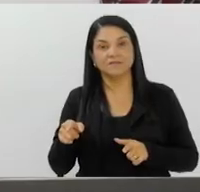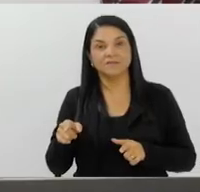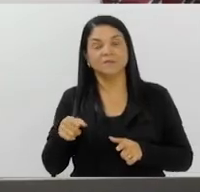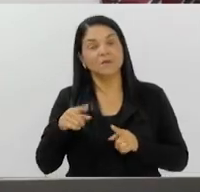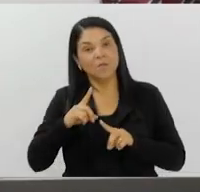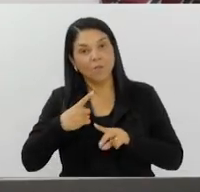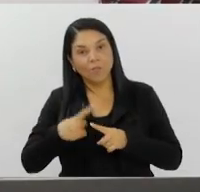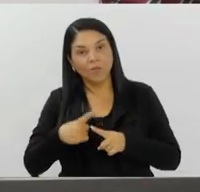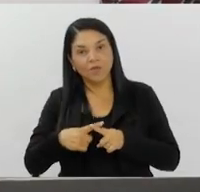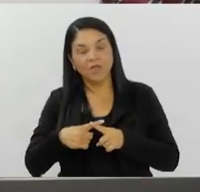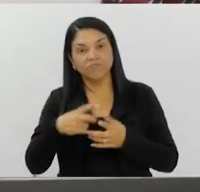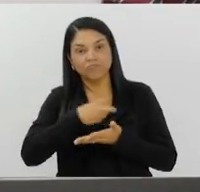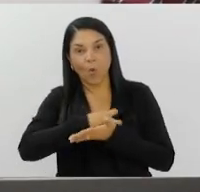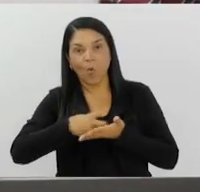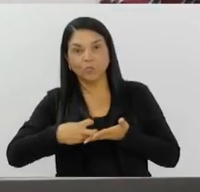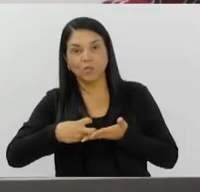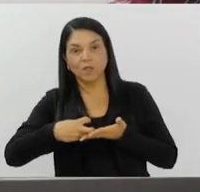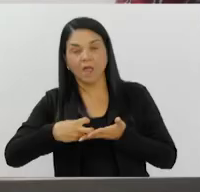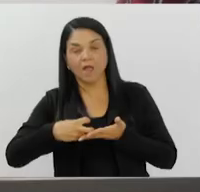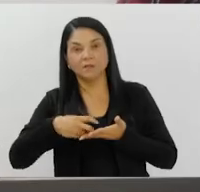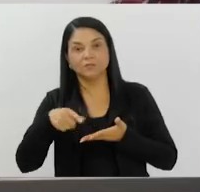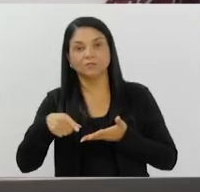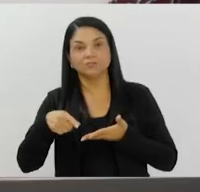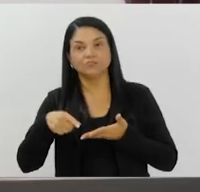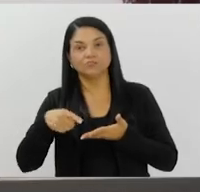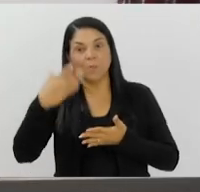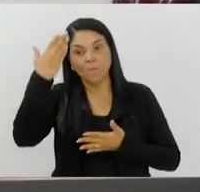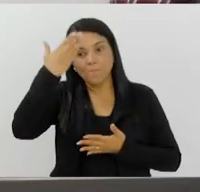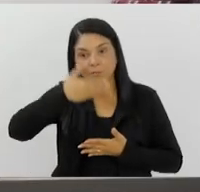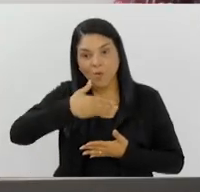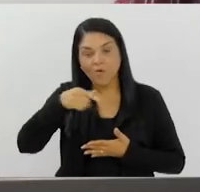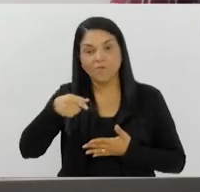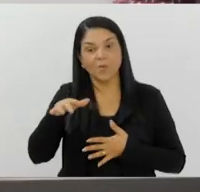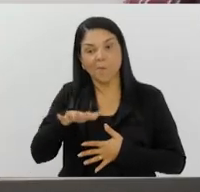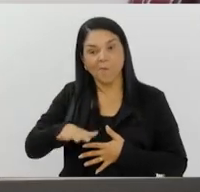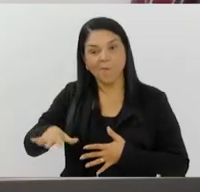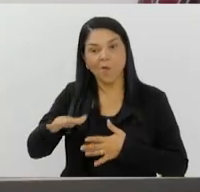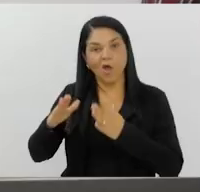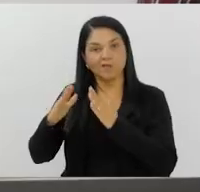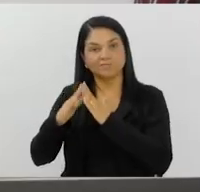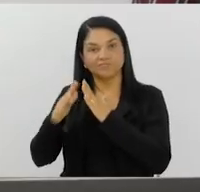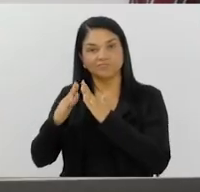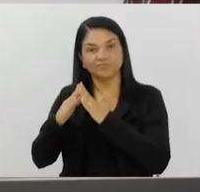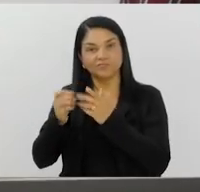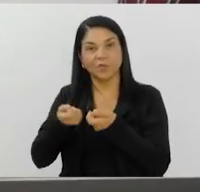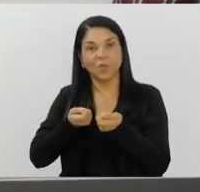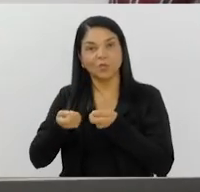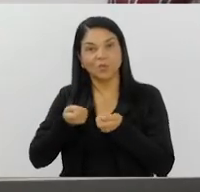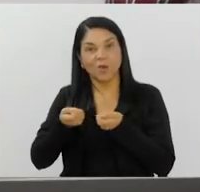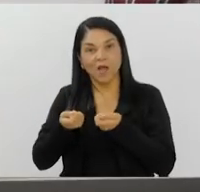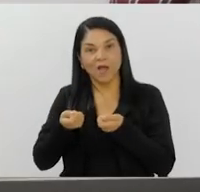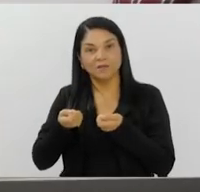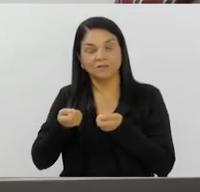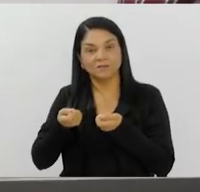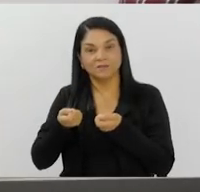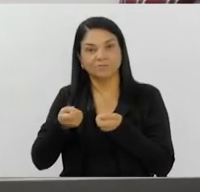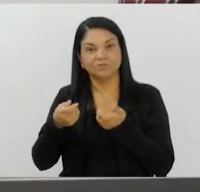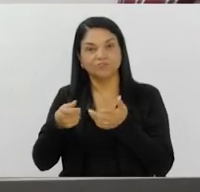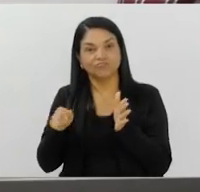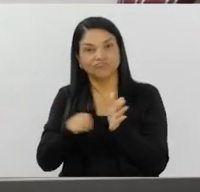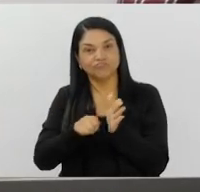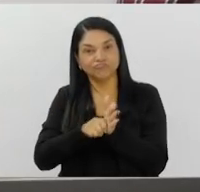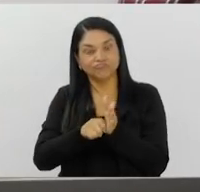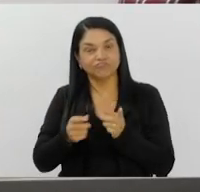condenados a a principal prova da acusação é que mora em área controlada pelo mas 1 milhão 400.000